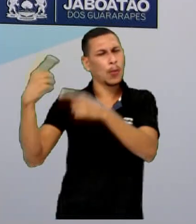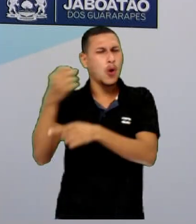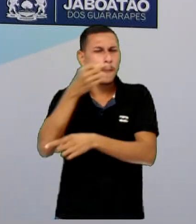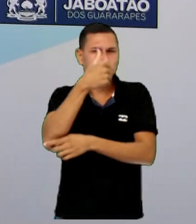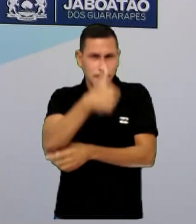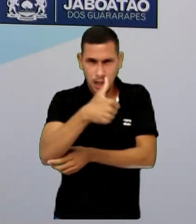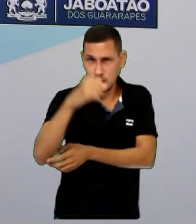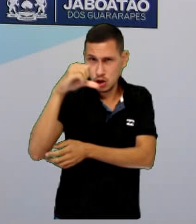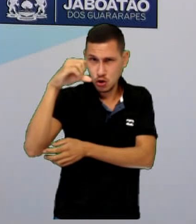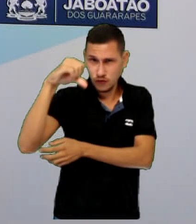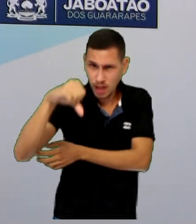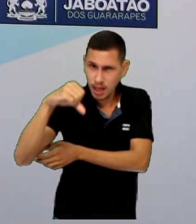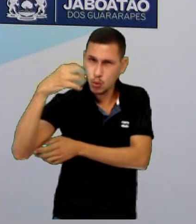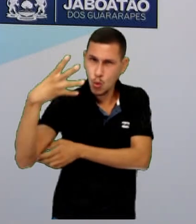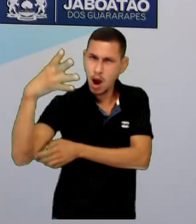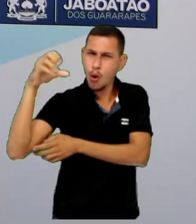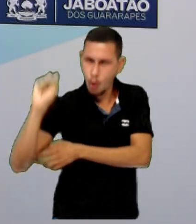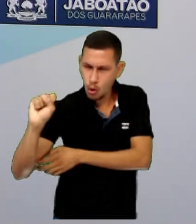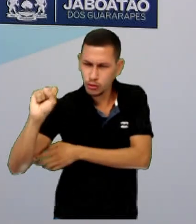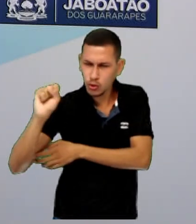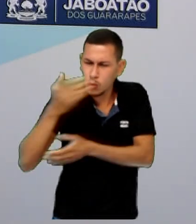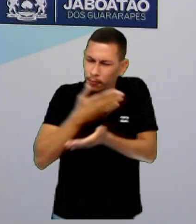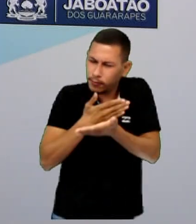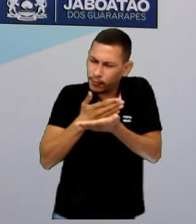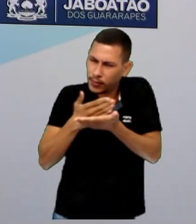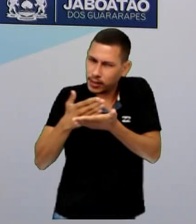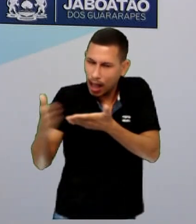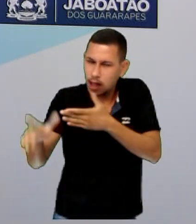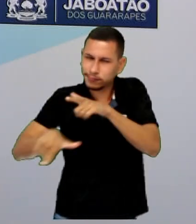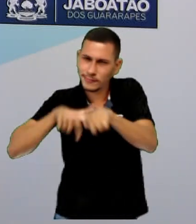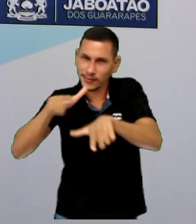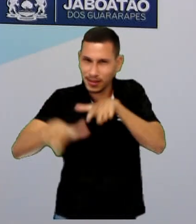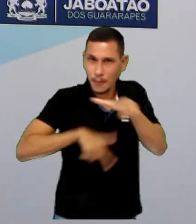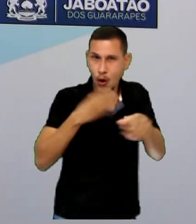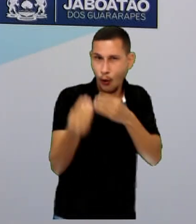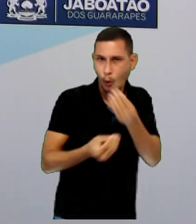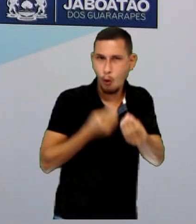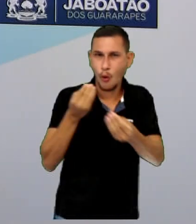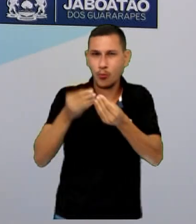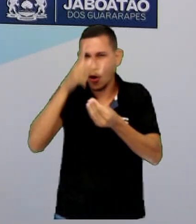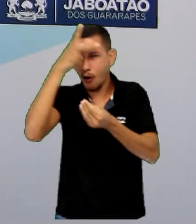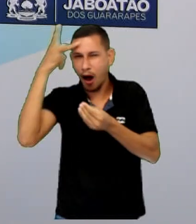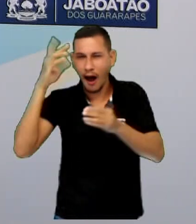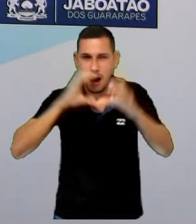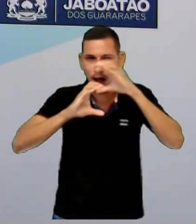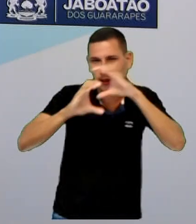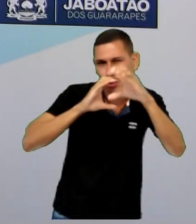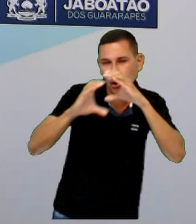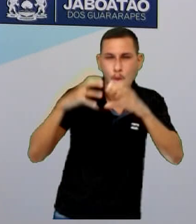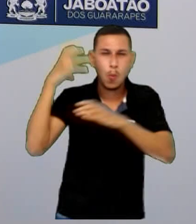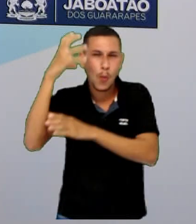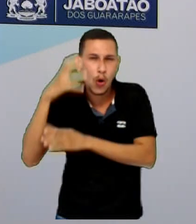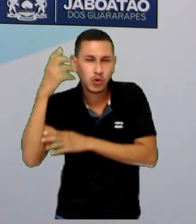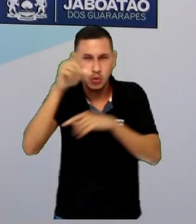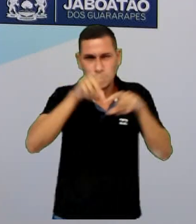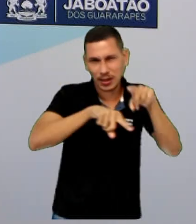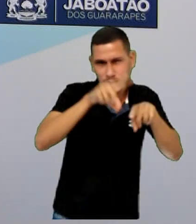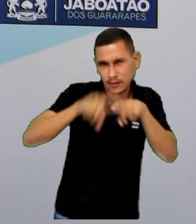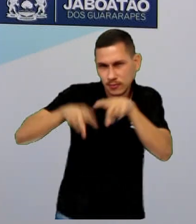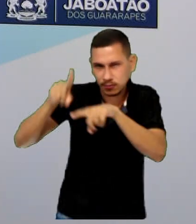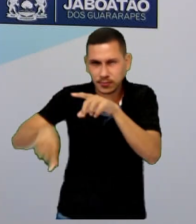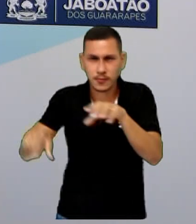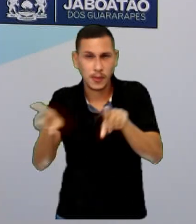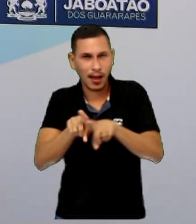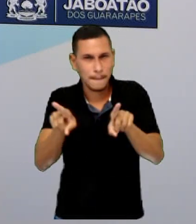1948, que ele já tinha começado a carreira dele como cantor e músico instrumentista, ele